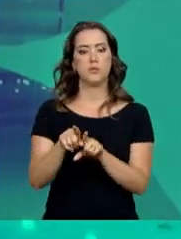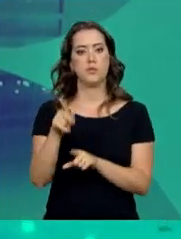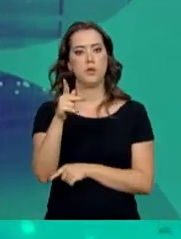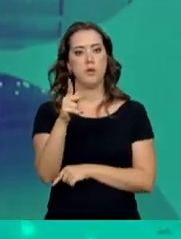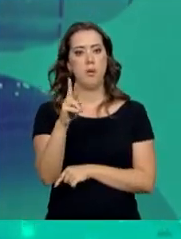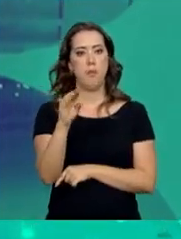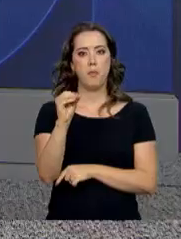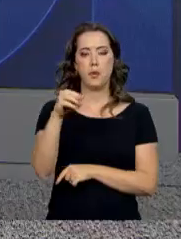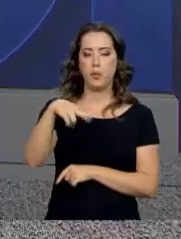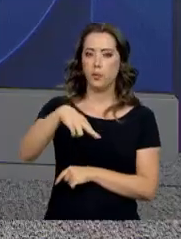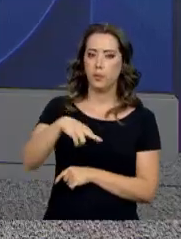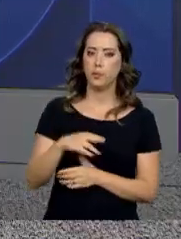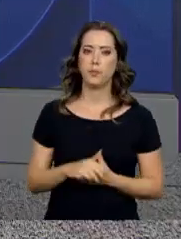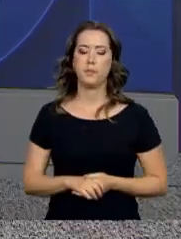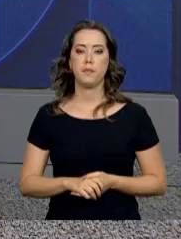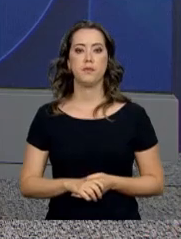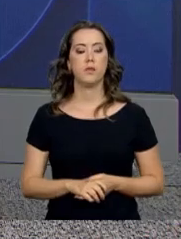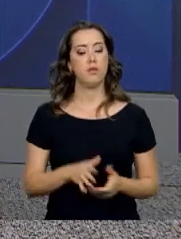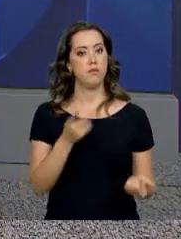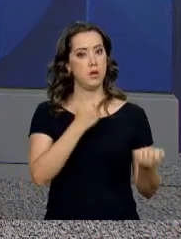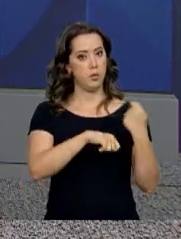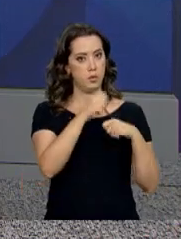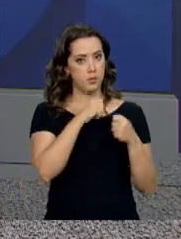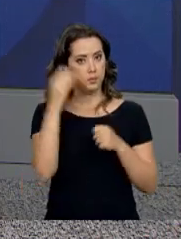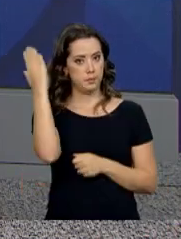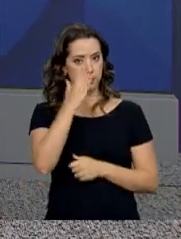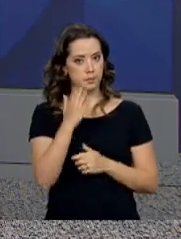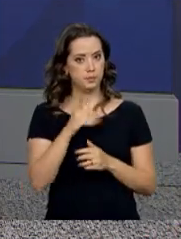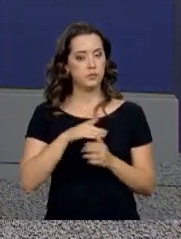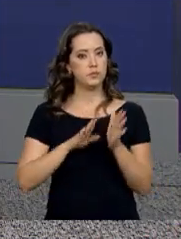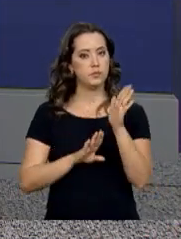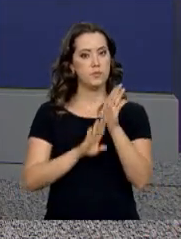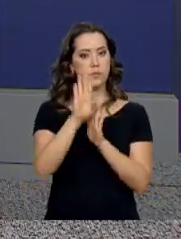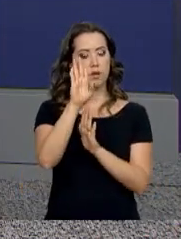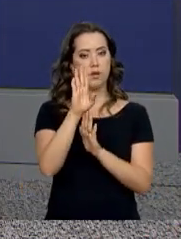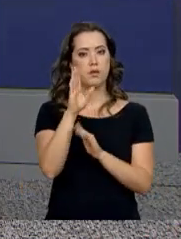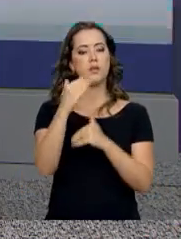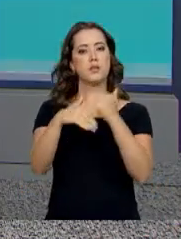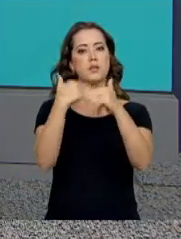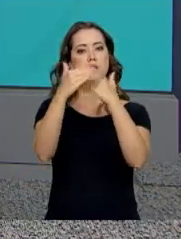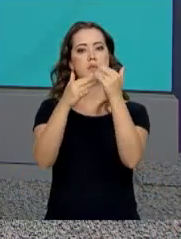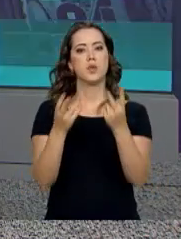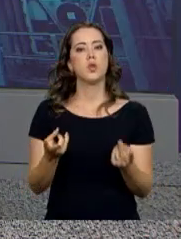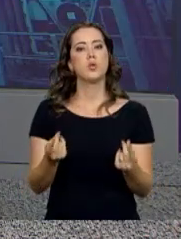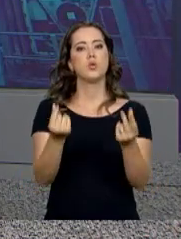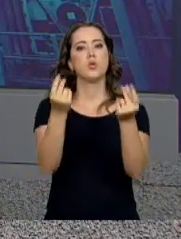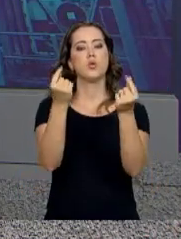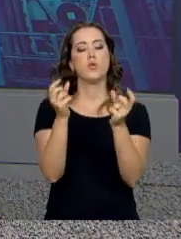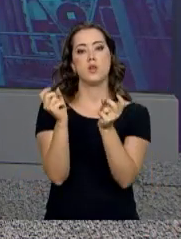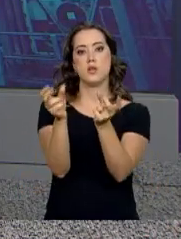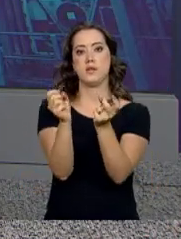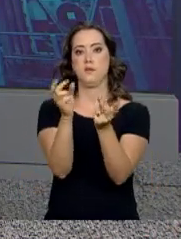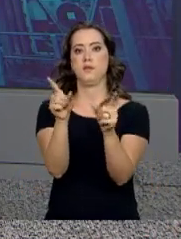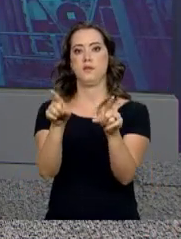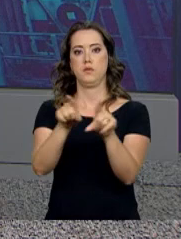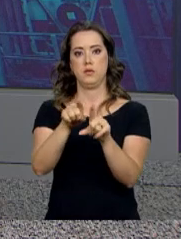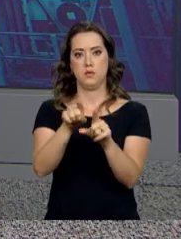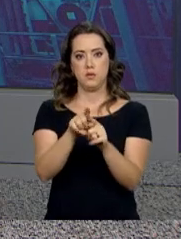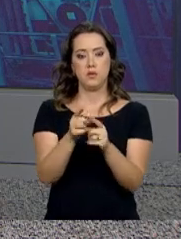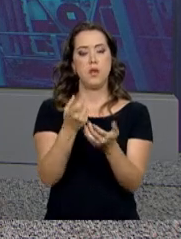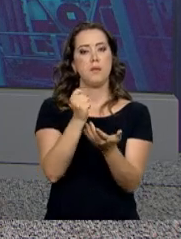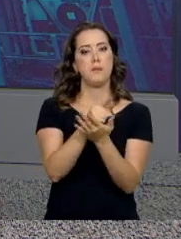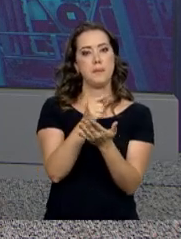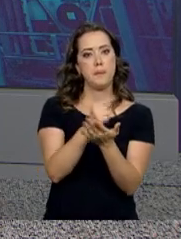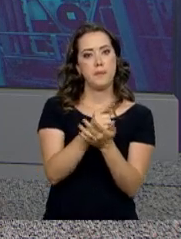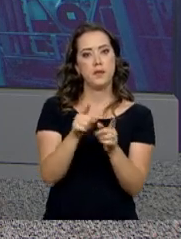procon e sobre economia o brasil registrou crescimento no valor tanto das exportações quanto das importações